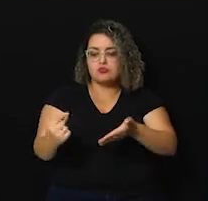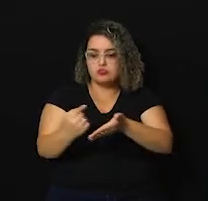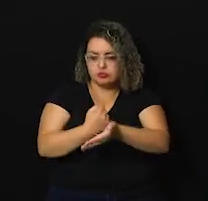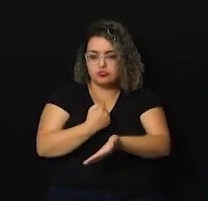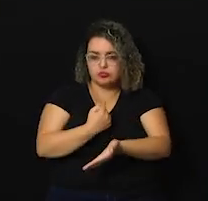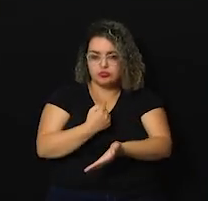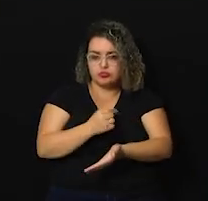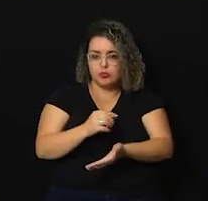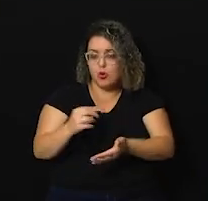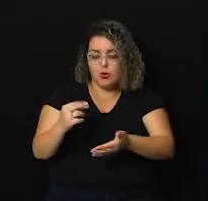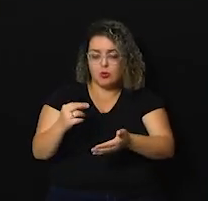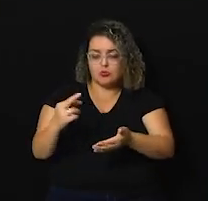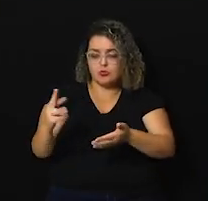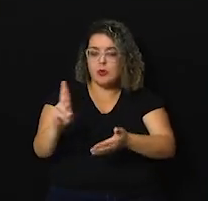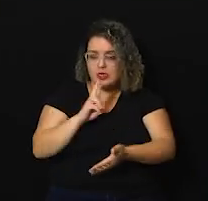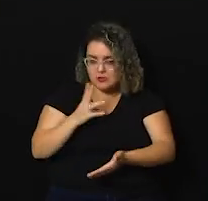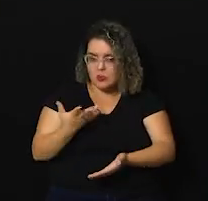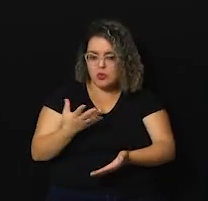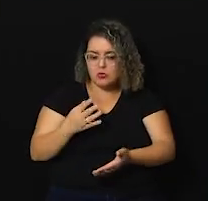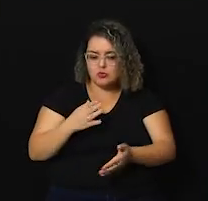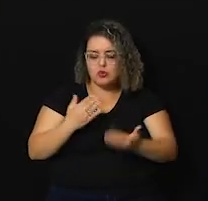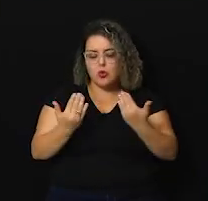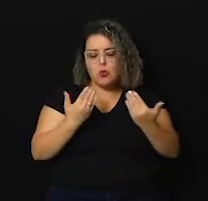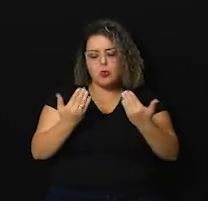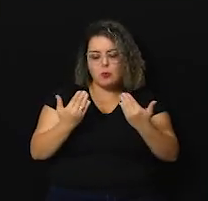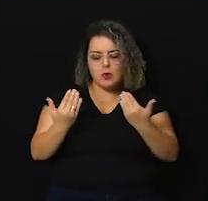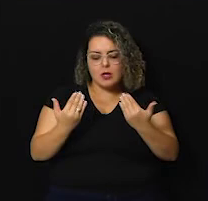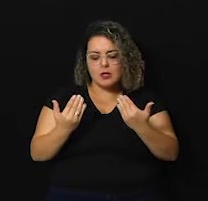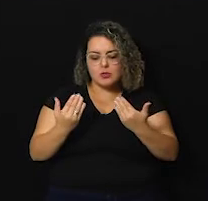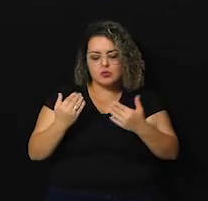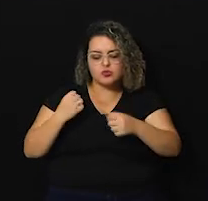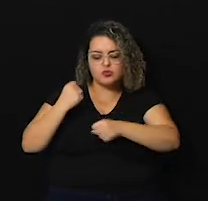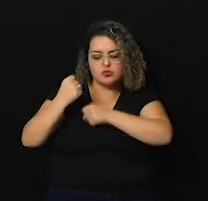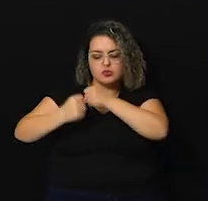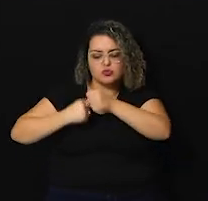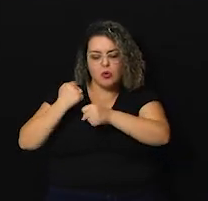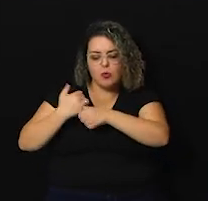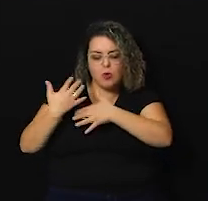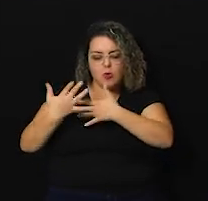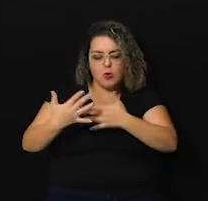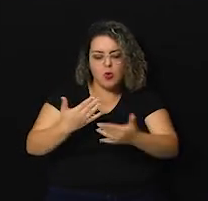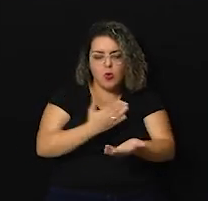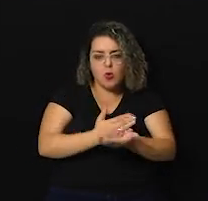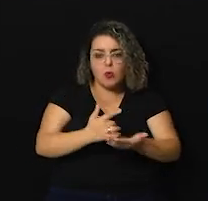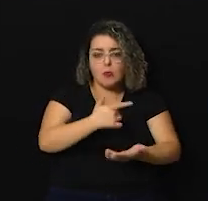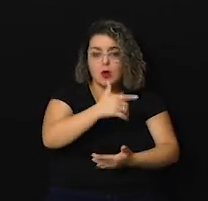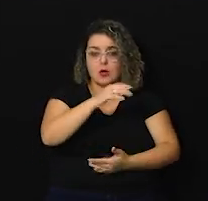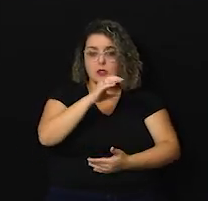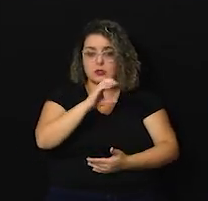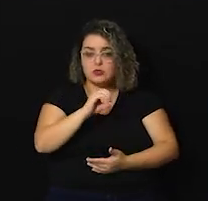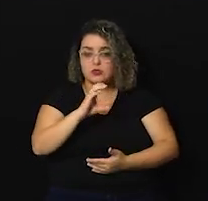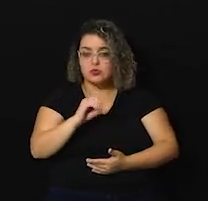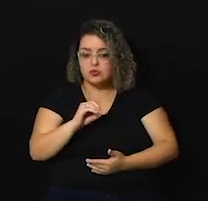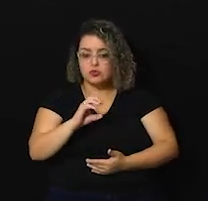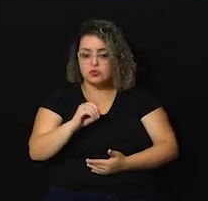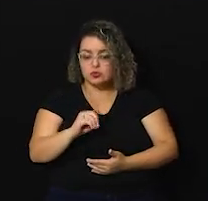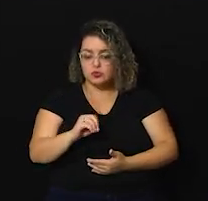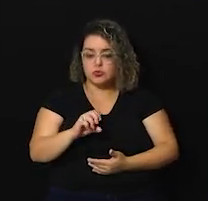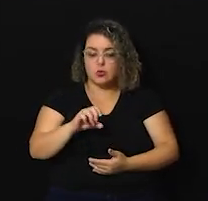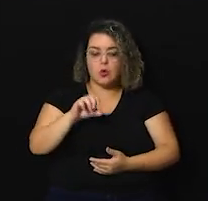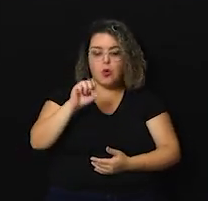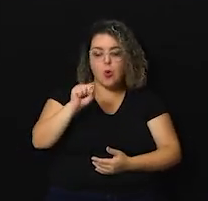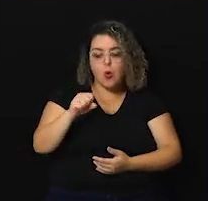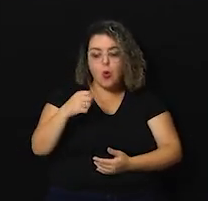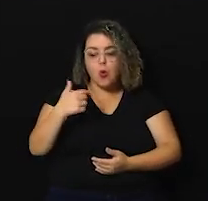respeito aos índices dos últimos anos. A gente começa esse registro lá em 2000 com